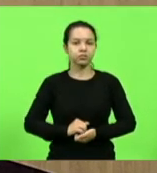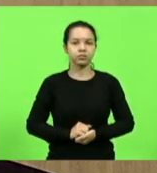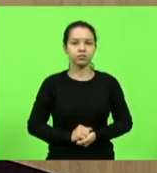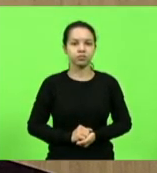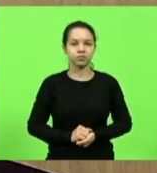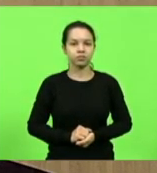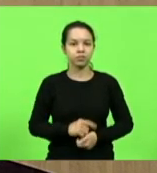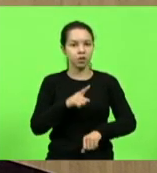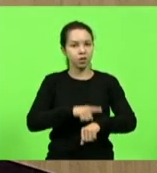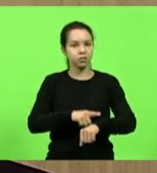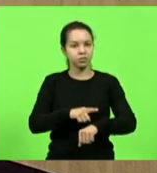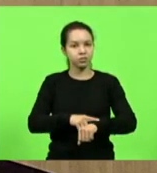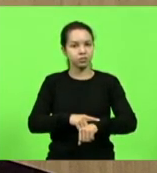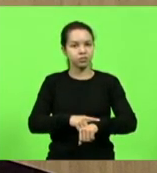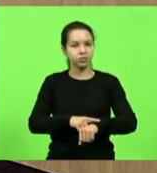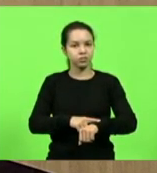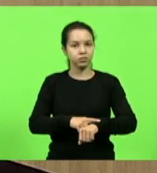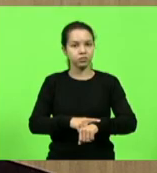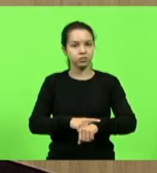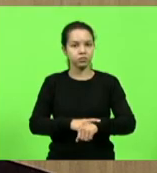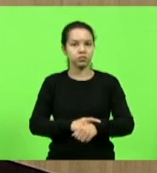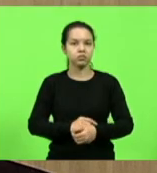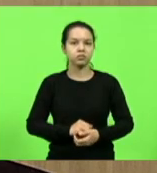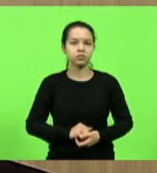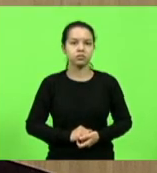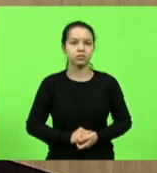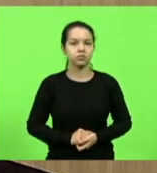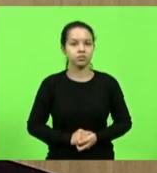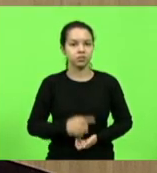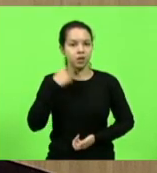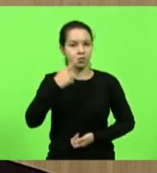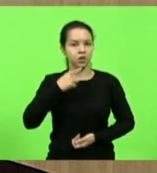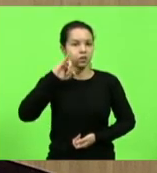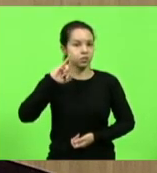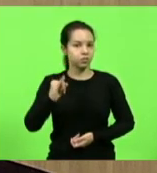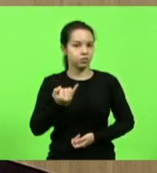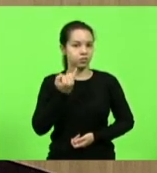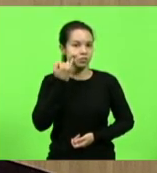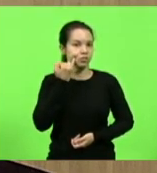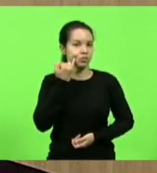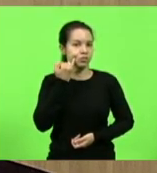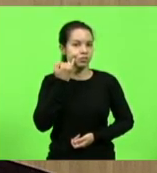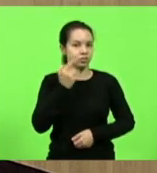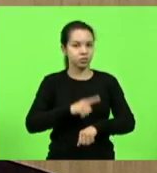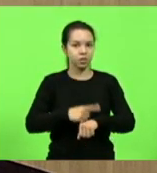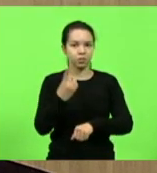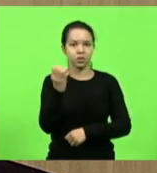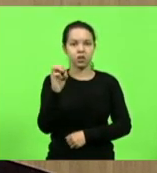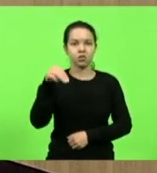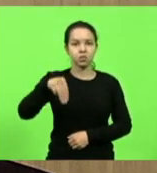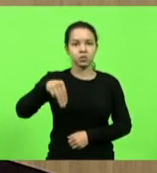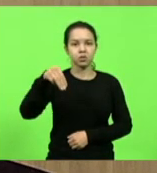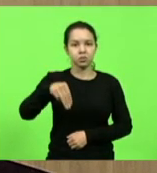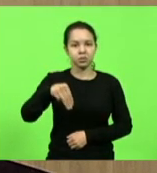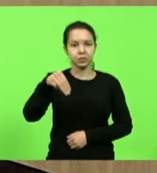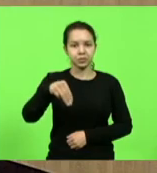Próximo deputado inscrito, deputado Gessé Lopes. Por 10 minutos,